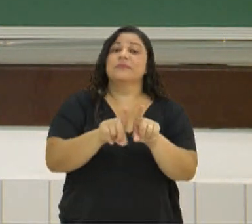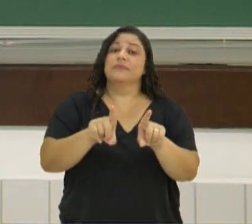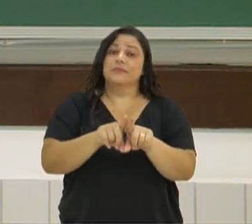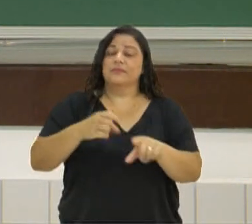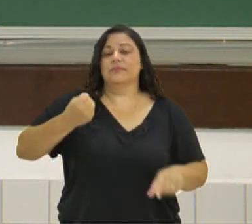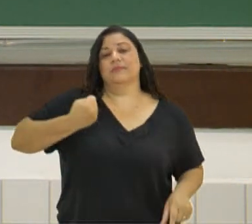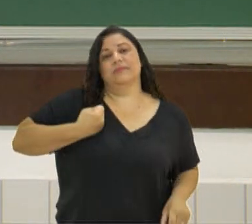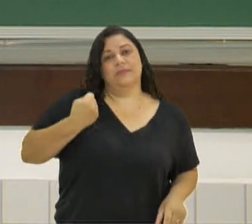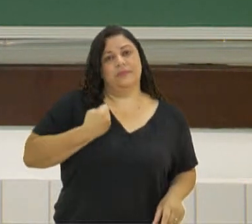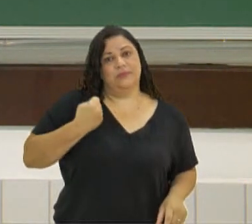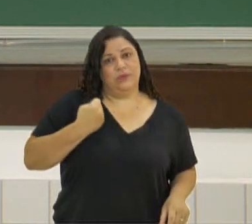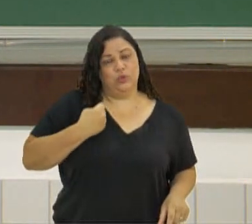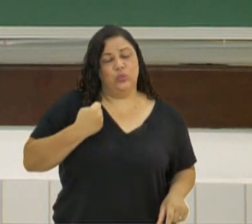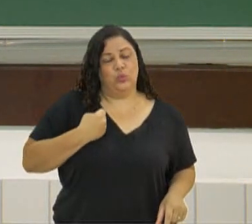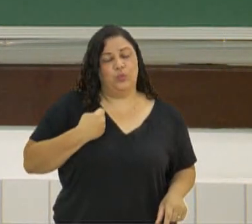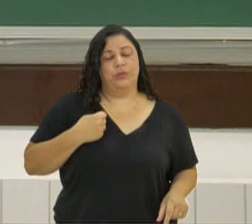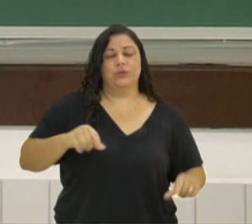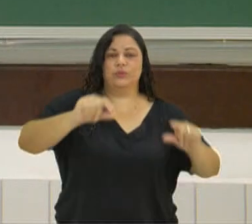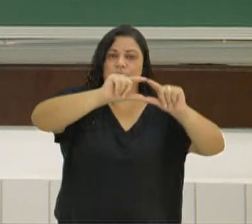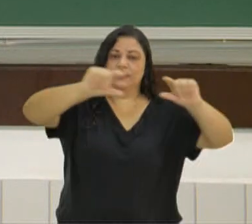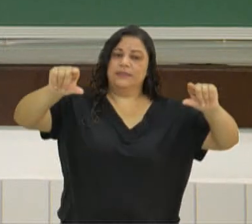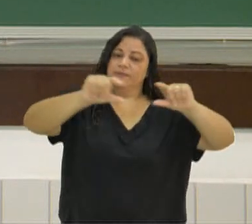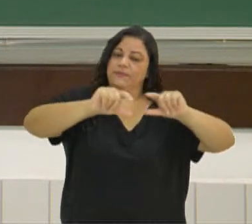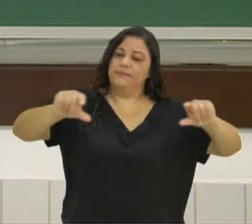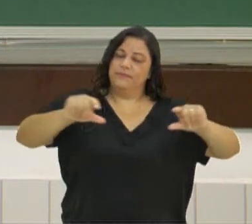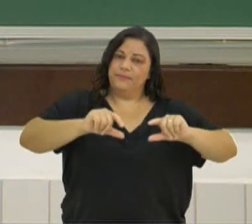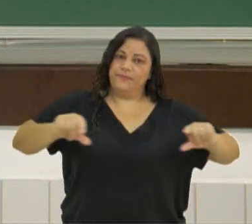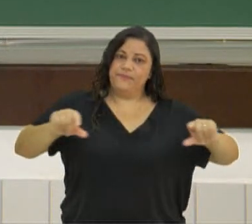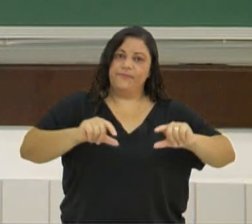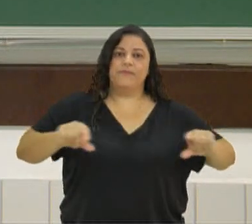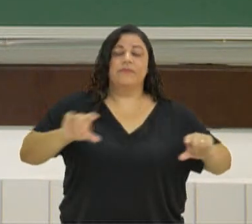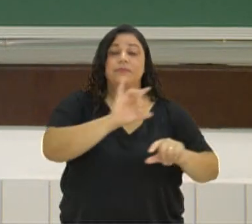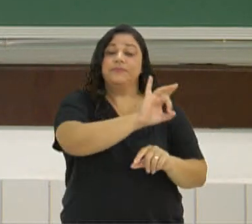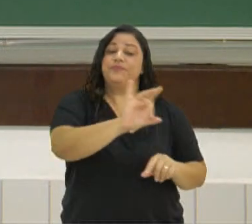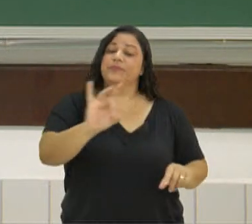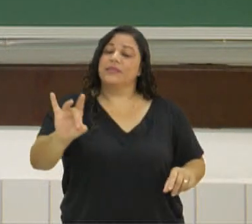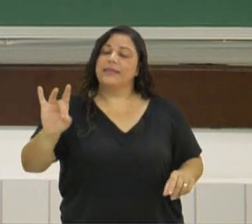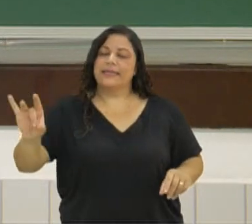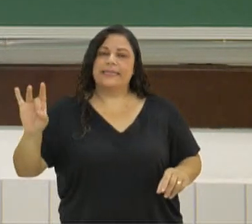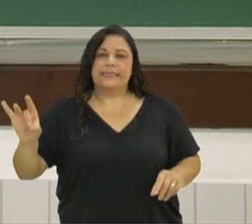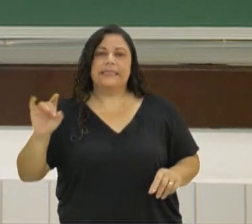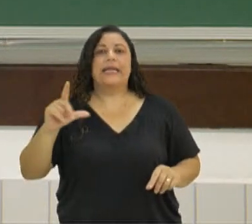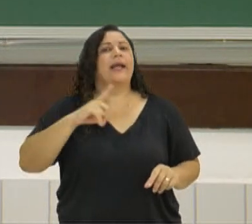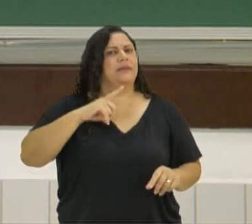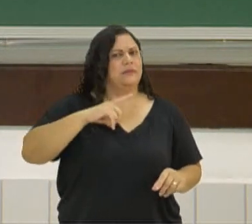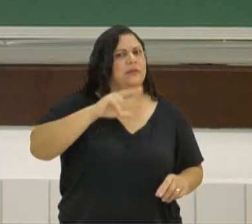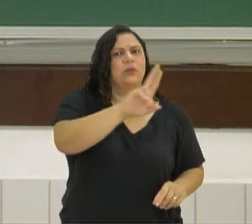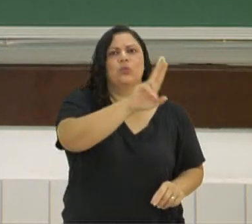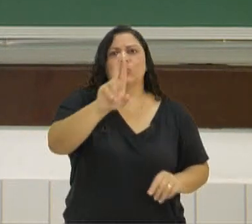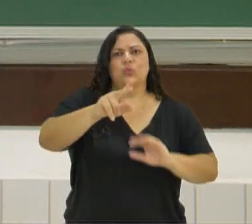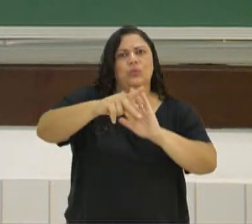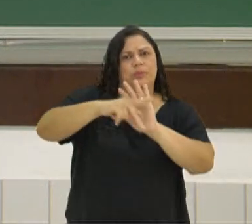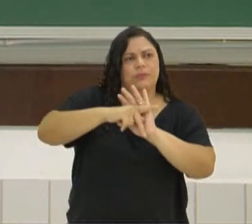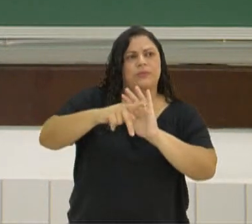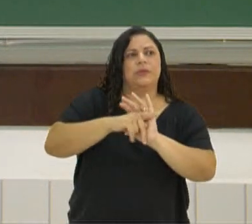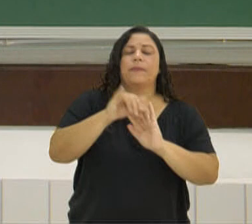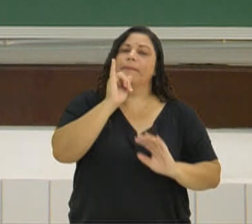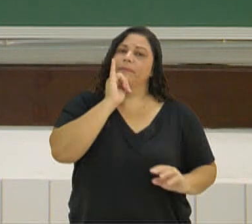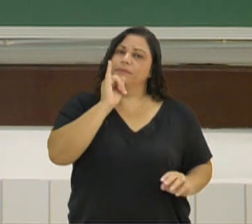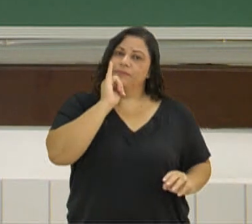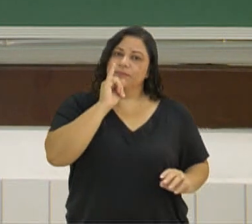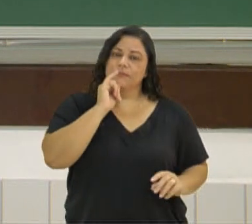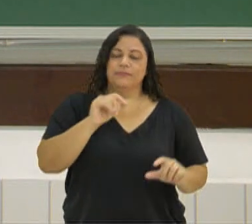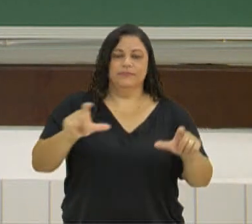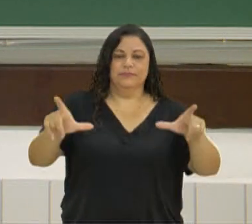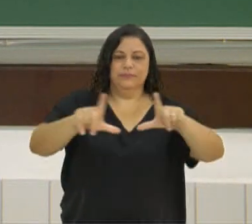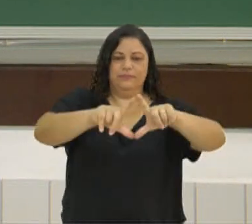números que vão de 1 até o número 8. Sendo assim, cada casa tem o seu nome próprio, como por exemplo, essa primeira